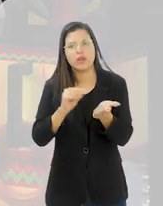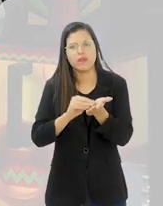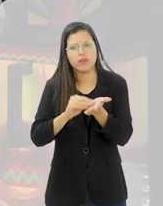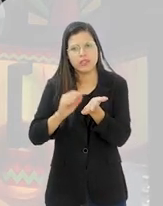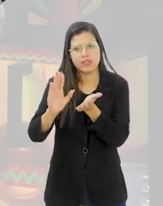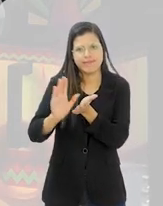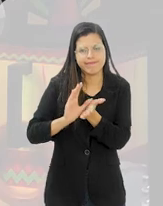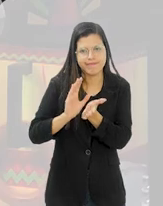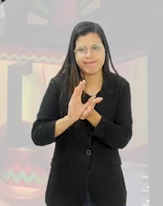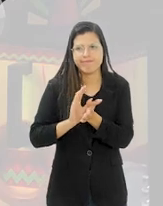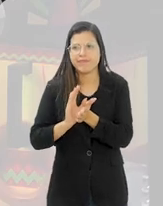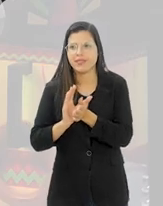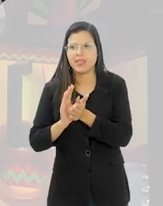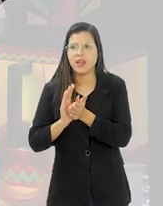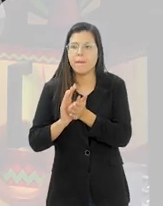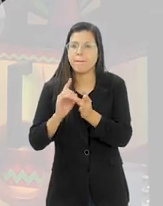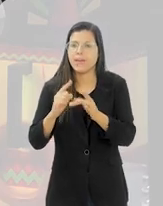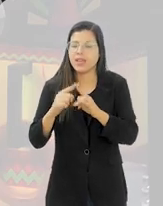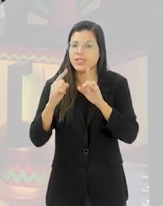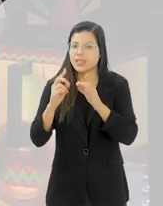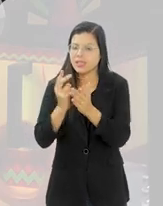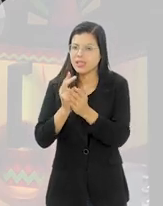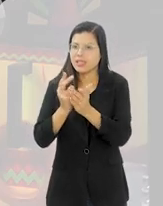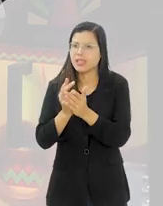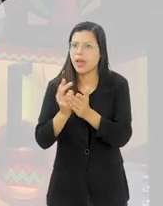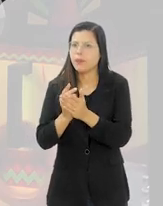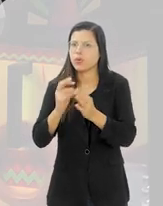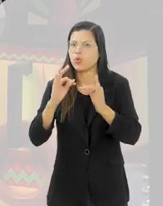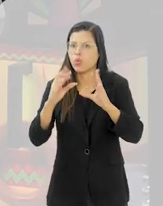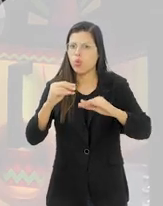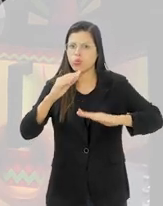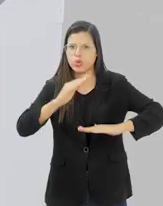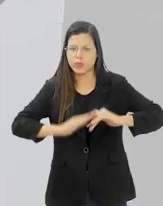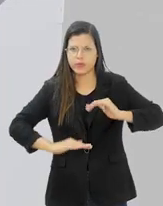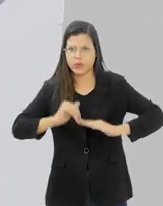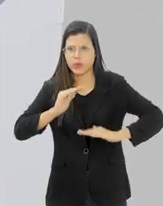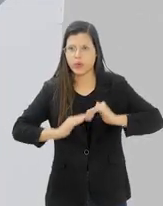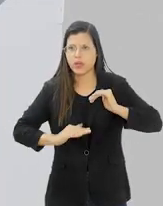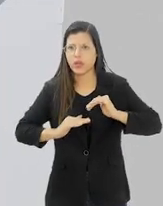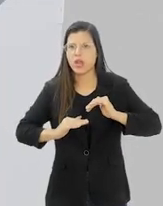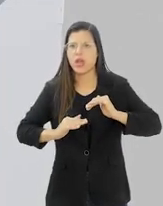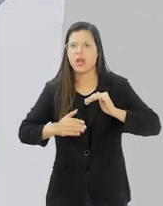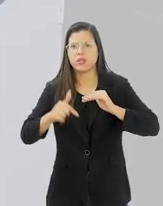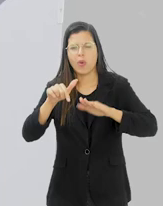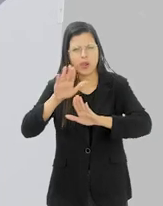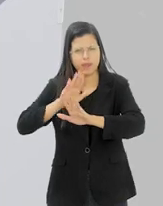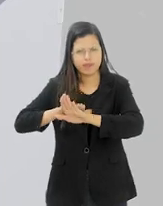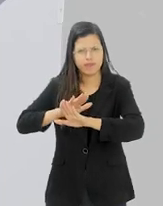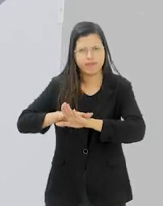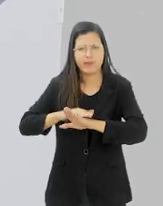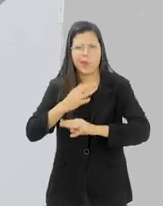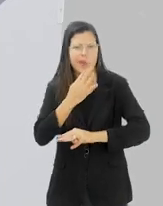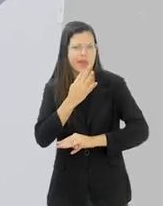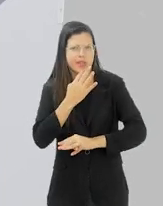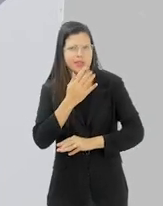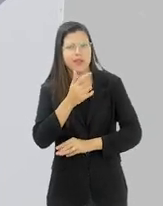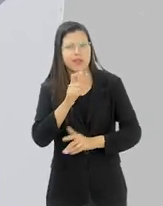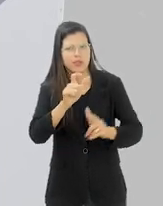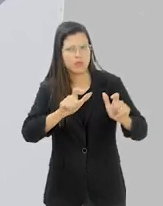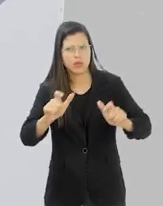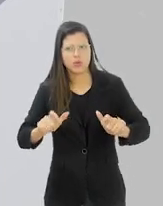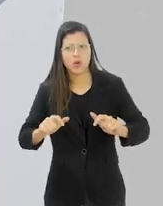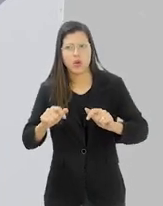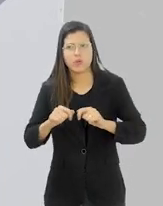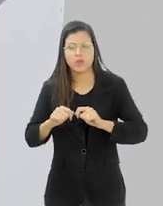de recurso e tudo isso, e a escuta que eu sempre tive de todos os profissionais, até porque eu estava sempre ali nos bastidores conhecendo um ou